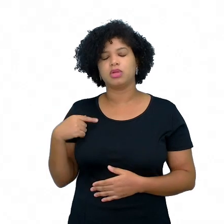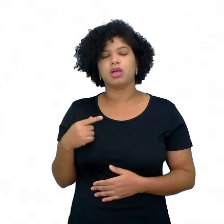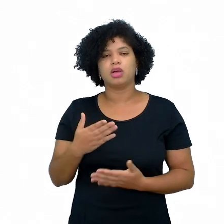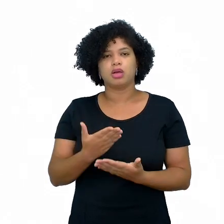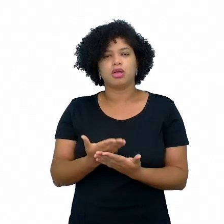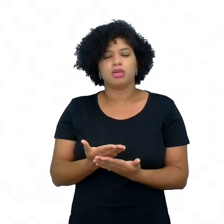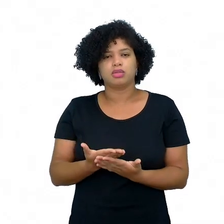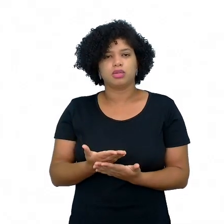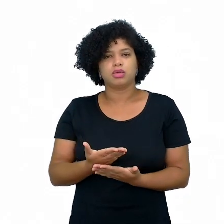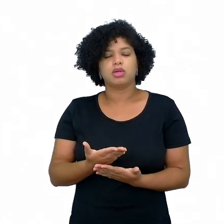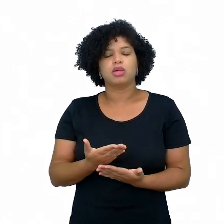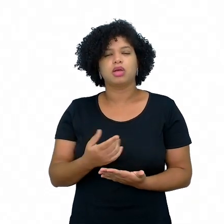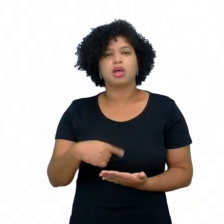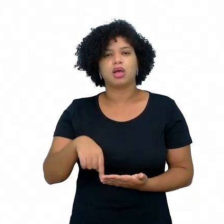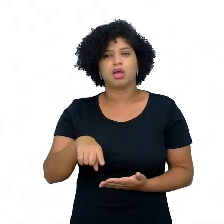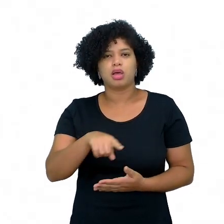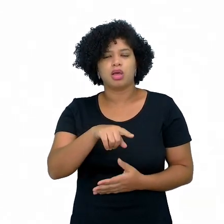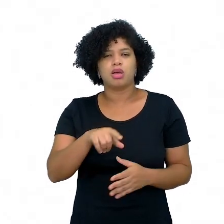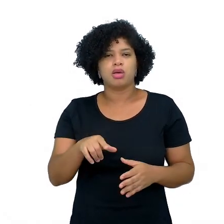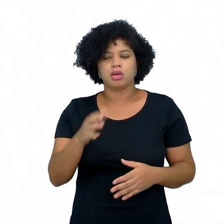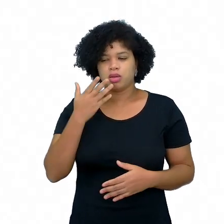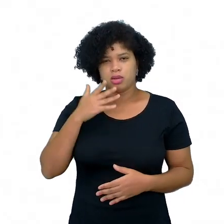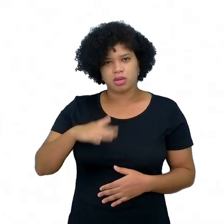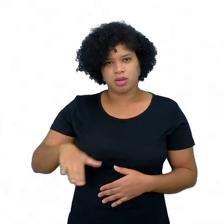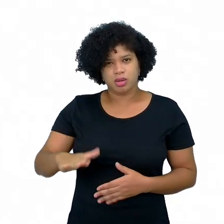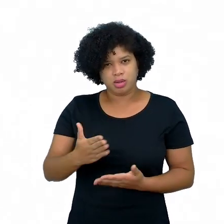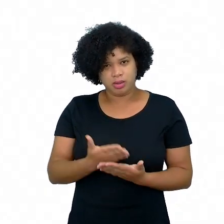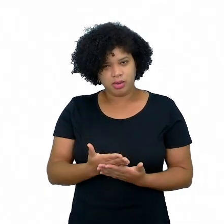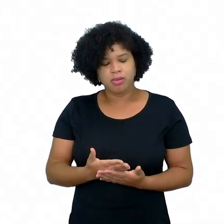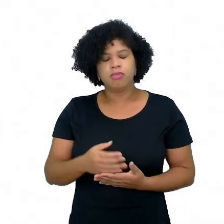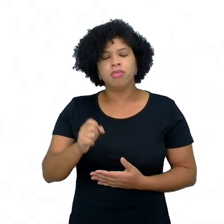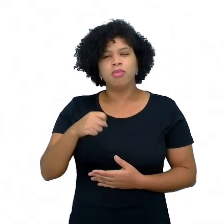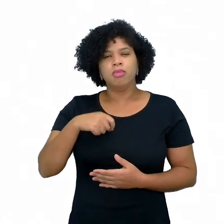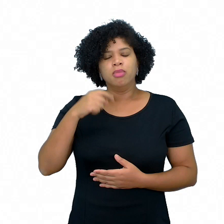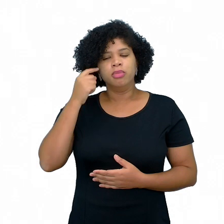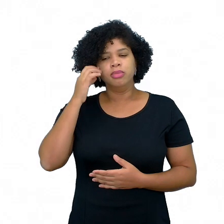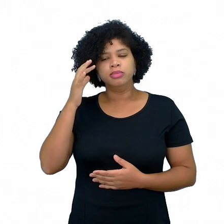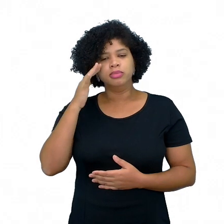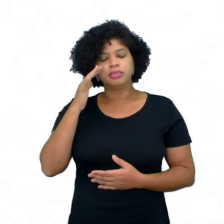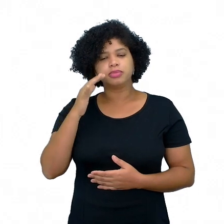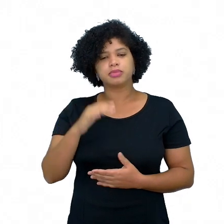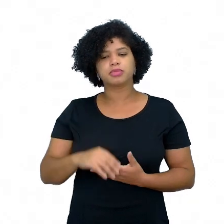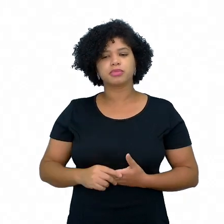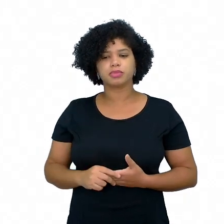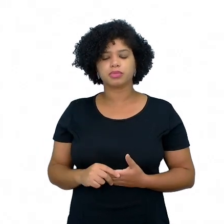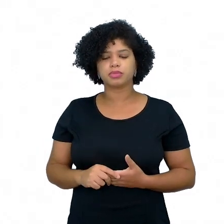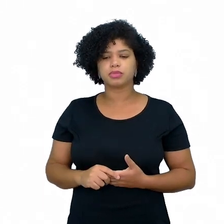atividade irão nomear os polígonos. Opa, desculpa, gente.